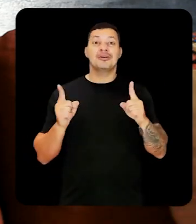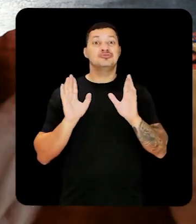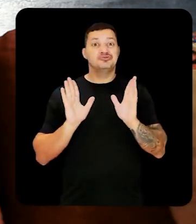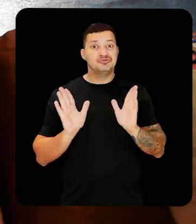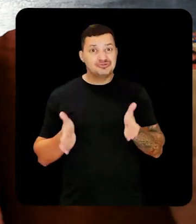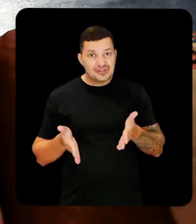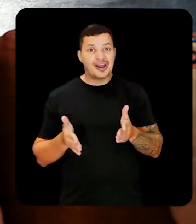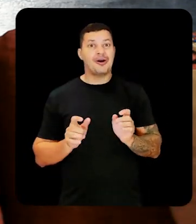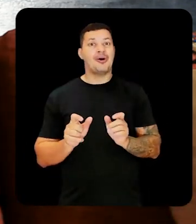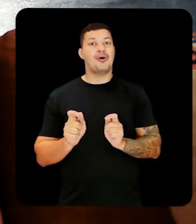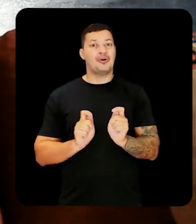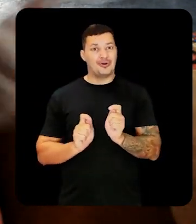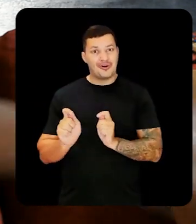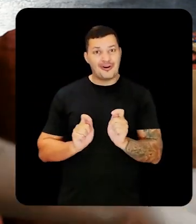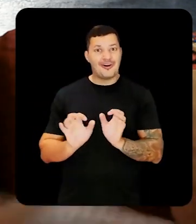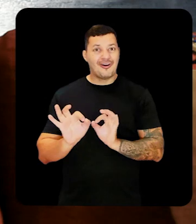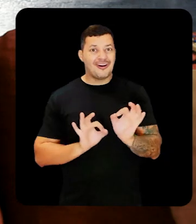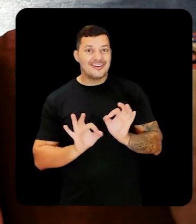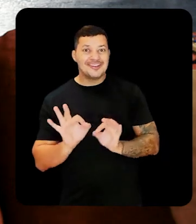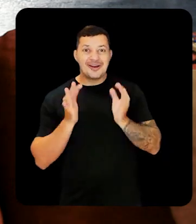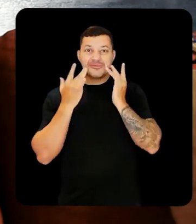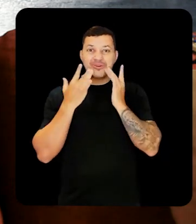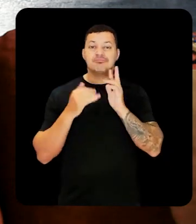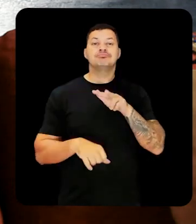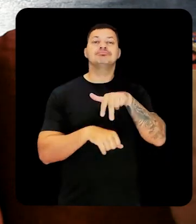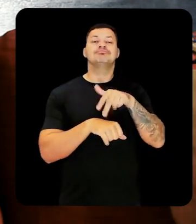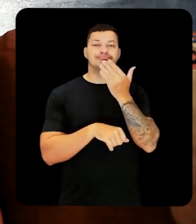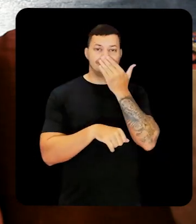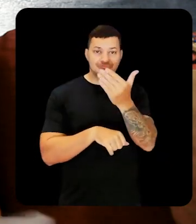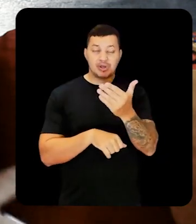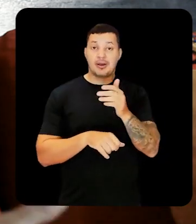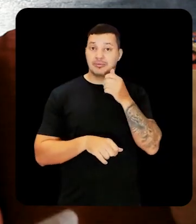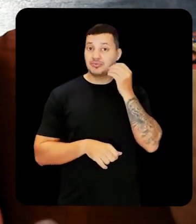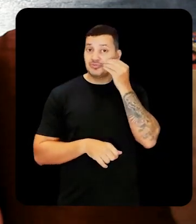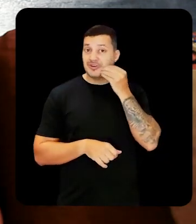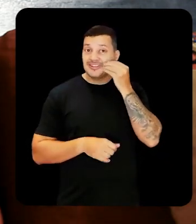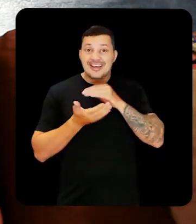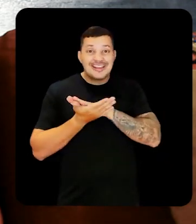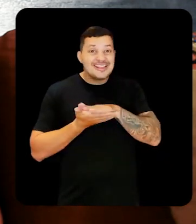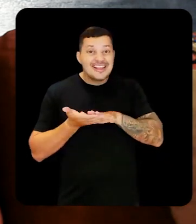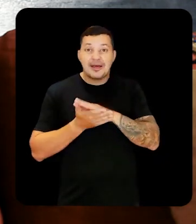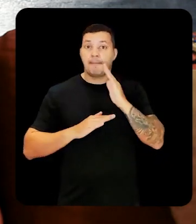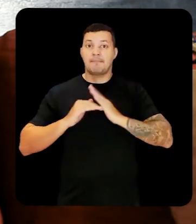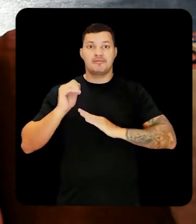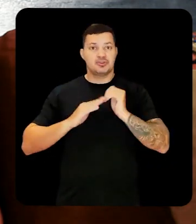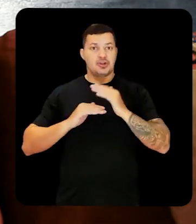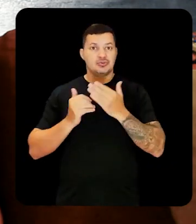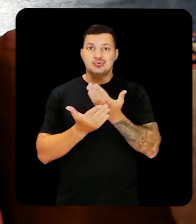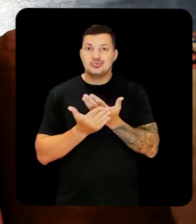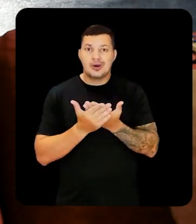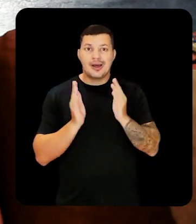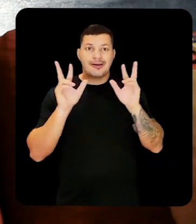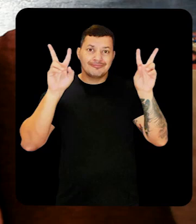intuitivamente dirigia uma peça. Não havia marcação, por exemplo. Ela só não ficava de costas. Apesar dela não ter nenhuma experiência profissional